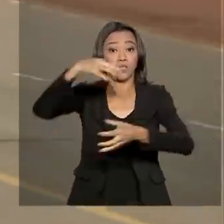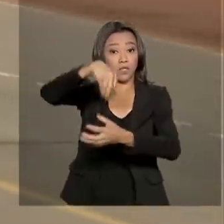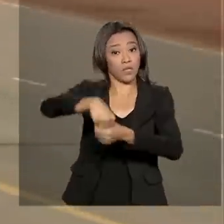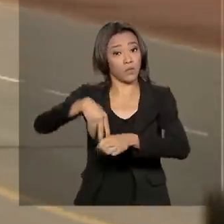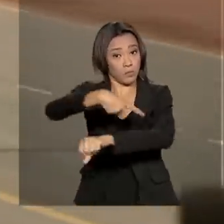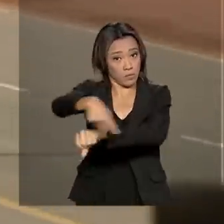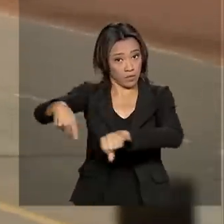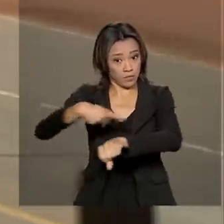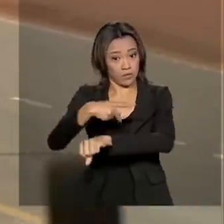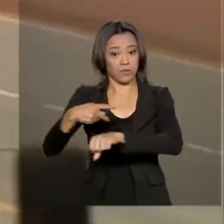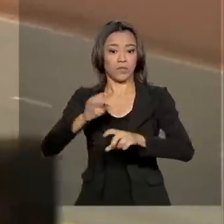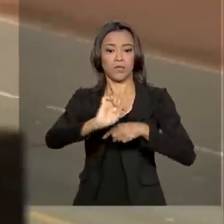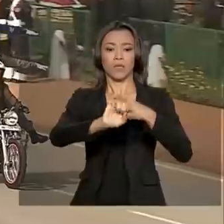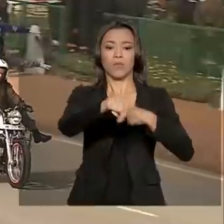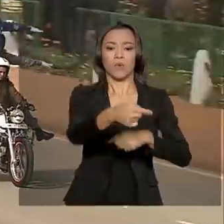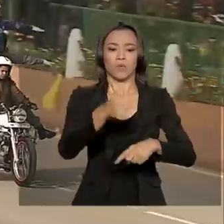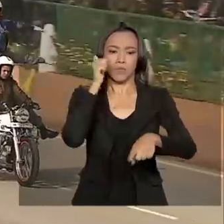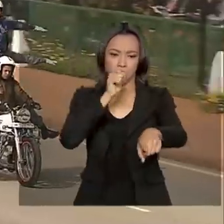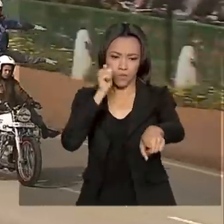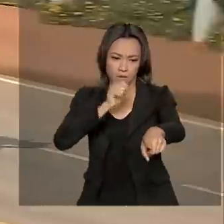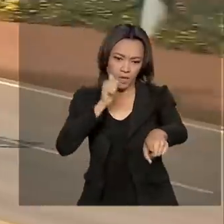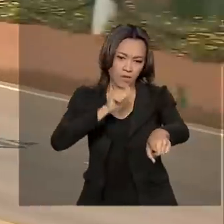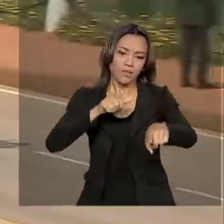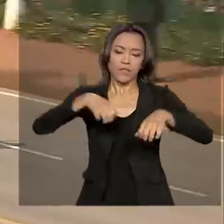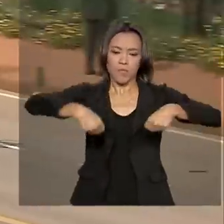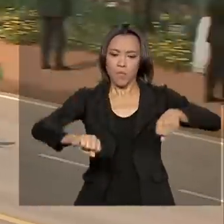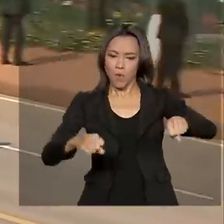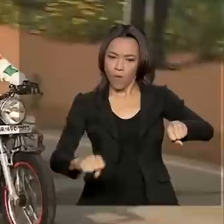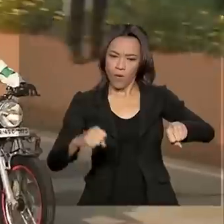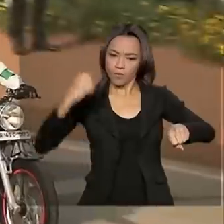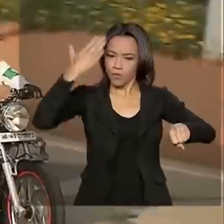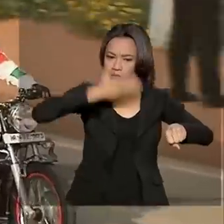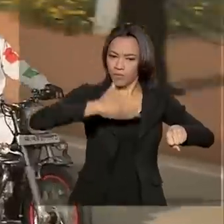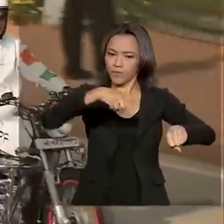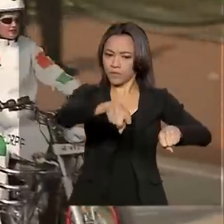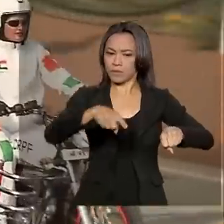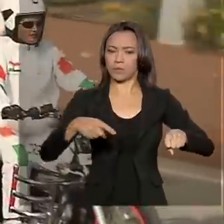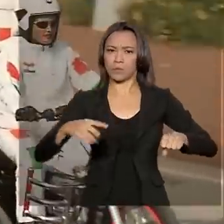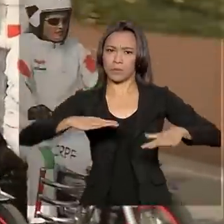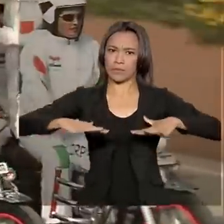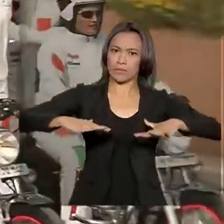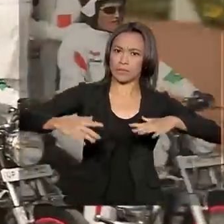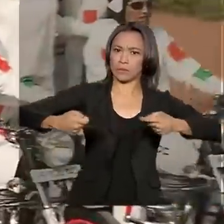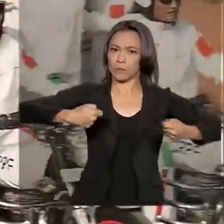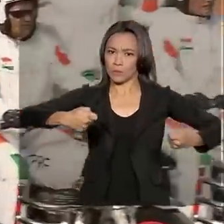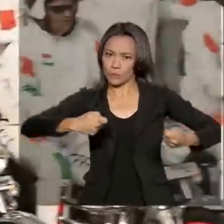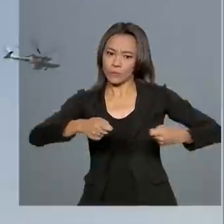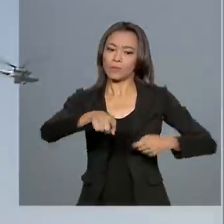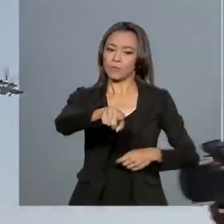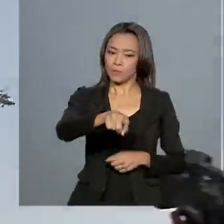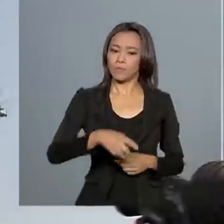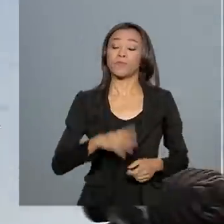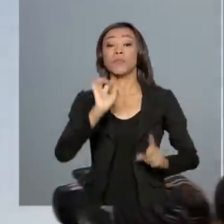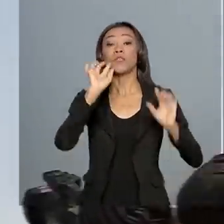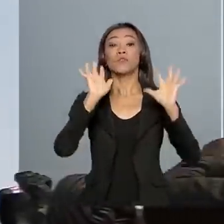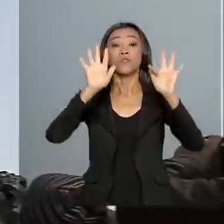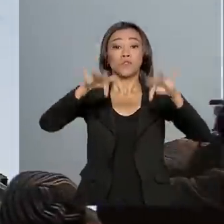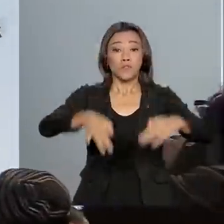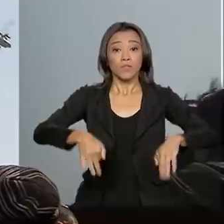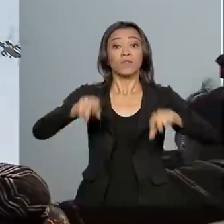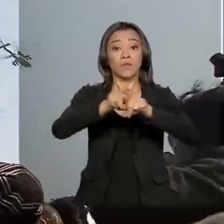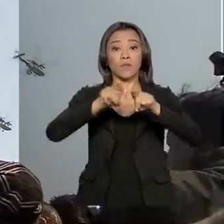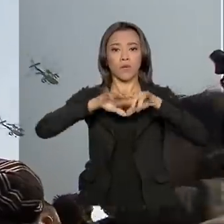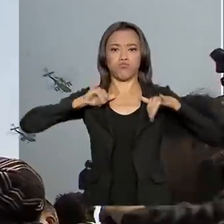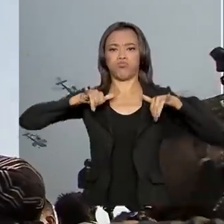das mulheres vem em motos, equilíbrio, habilidade, resistência. E para terminar, uma demonstração